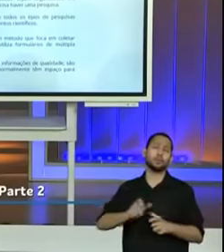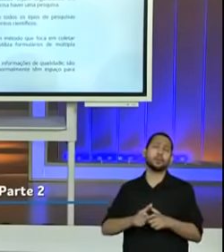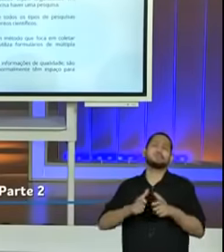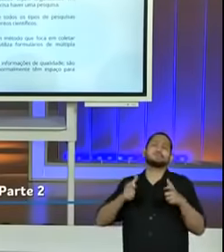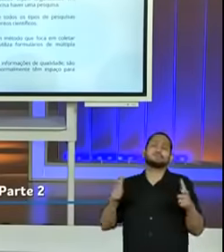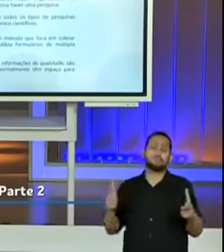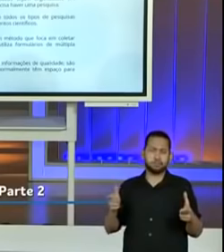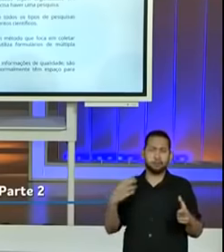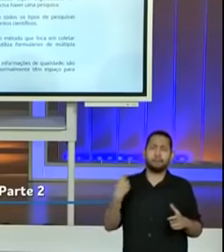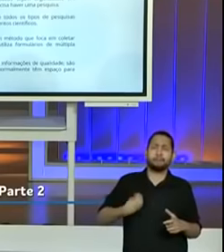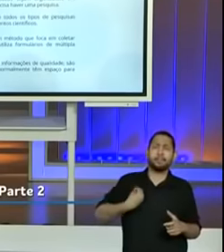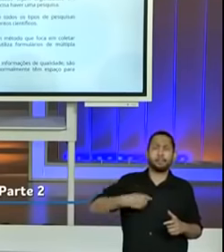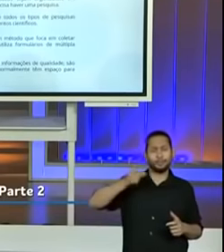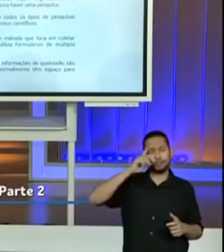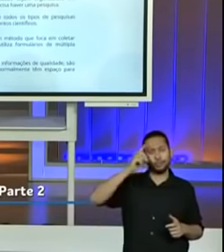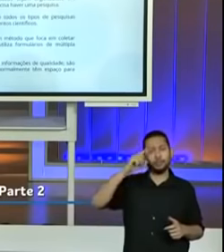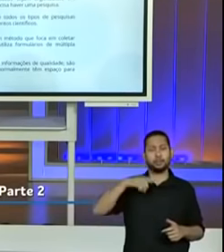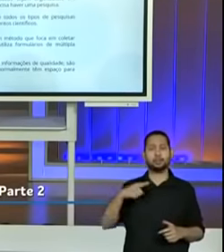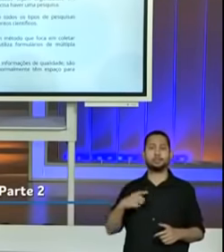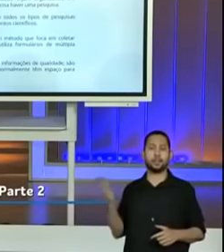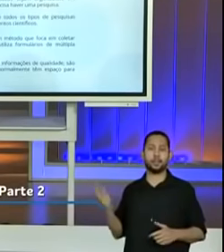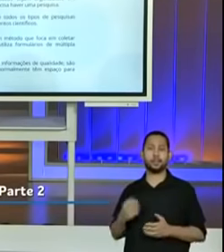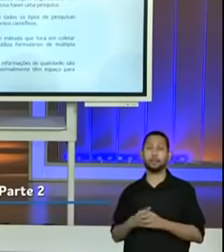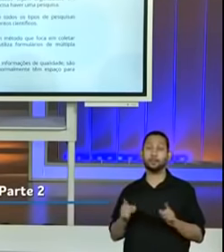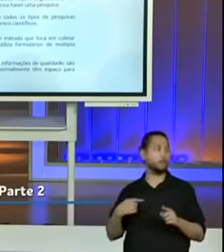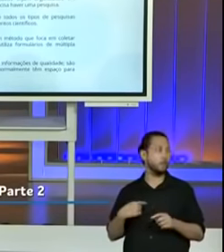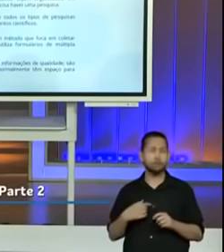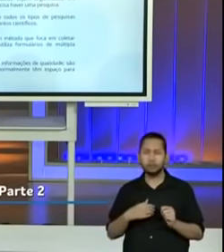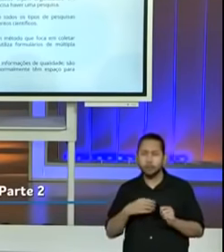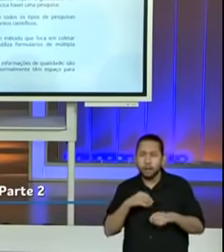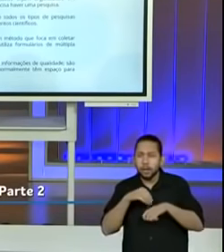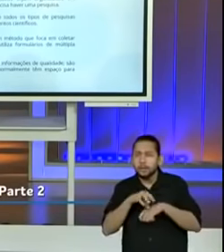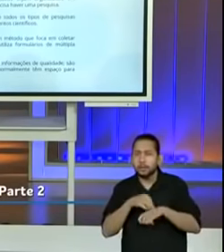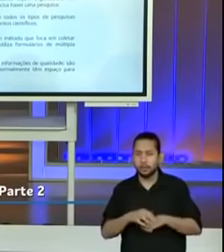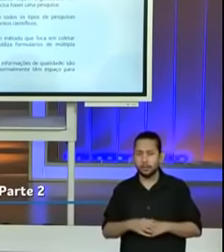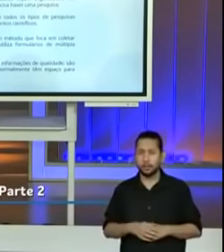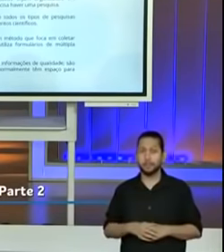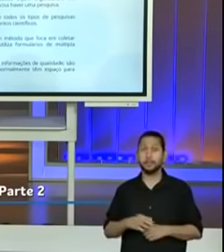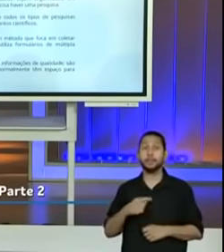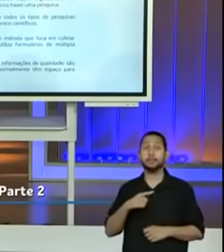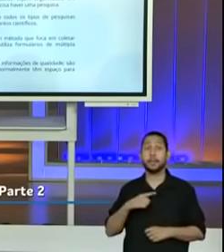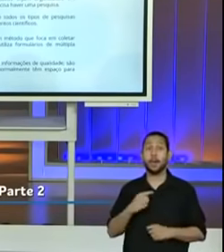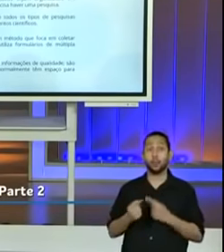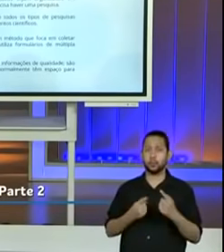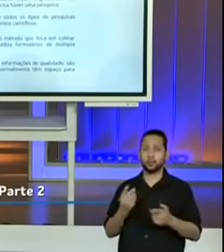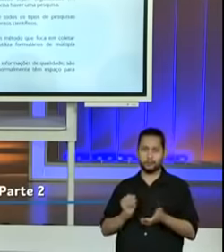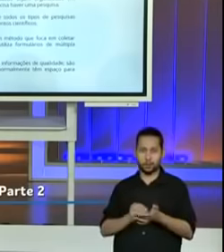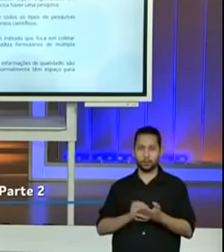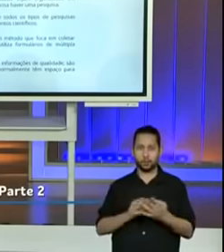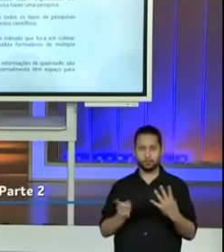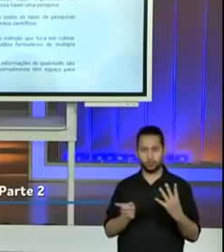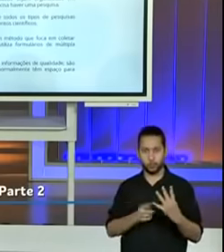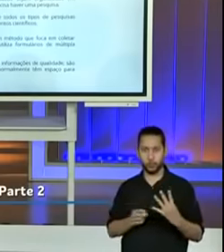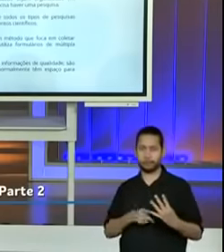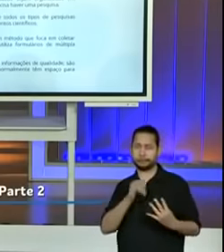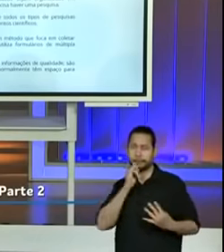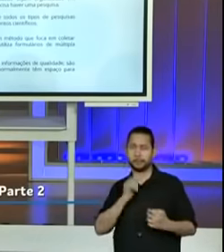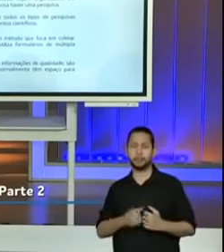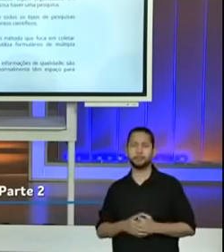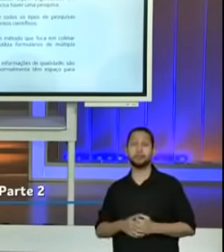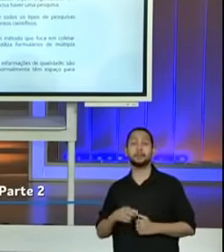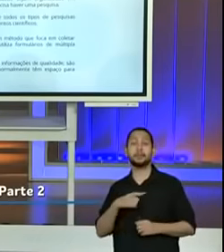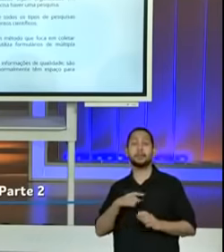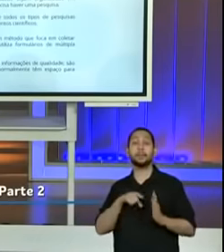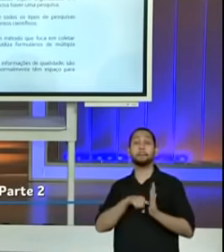nosso cotidiano. Mas, ó, vou falar aqui para vocês só alguns que a gente tem que não estão aqui, ó. Só alguns.